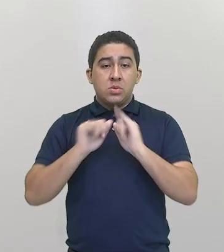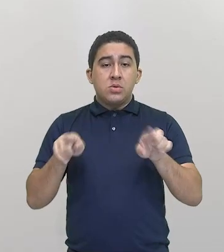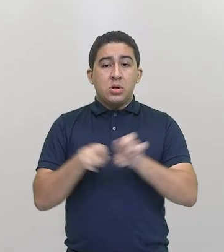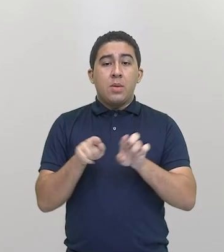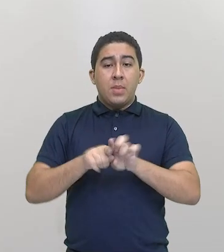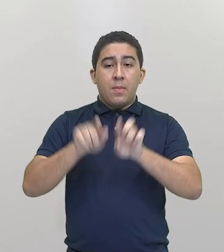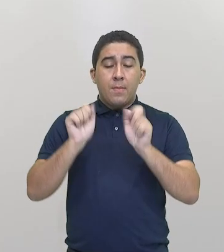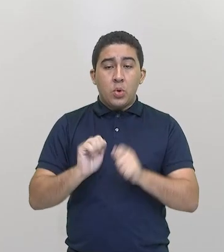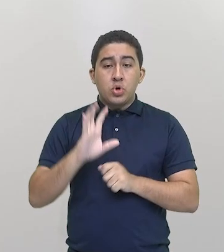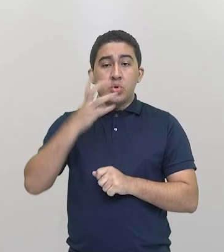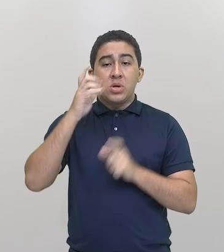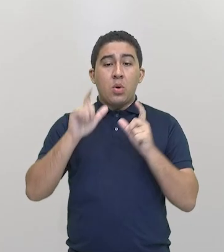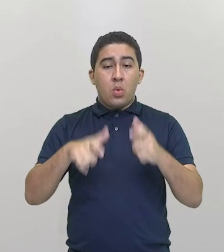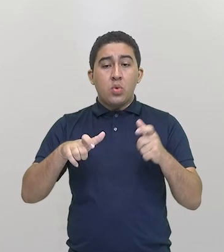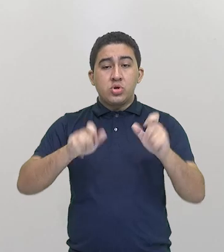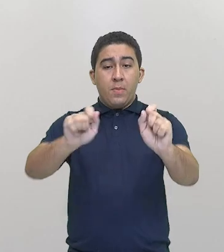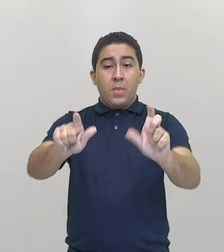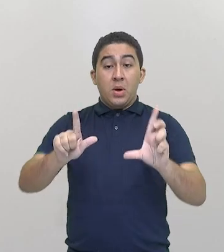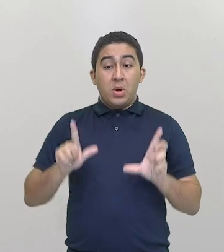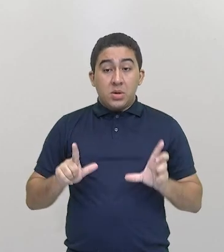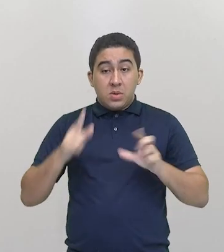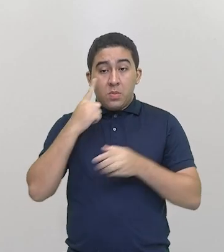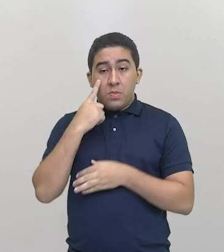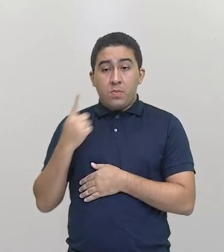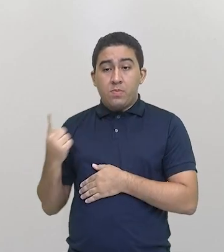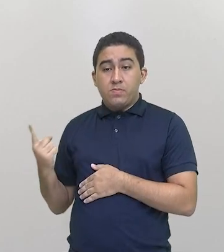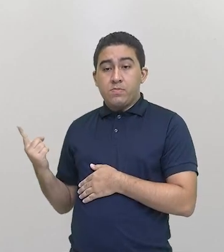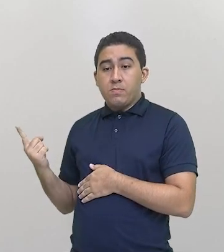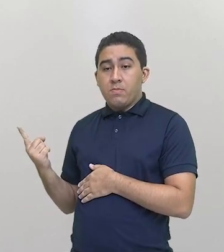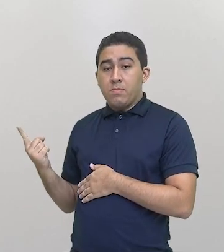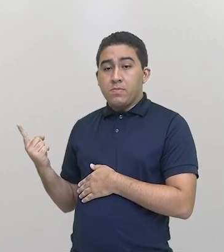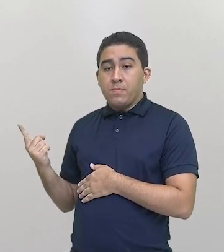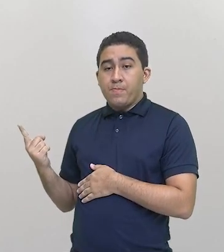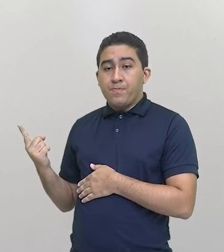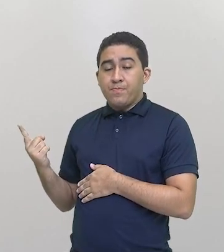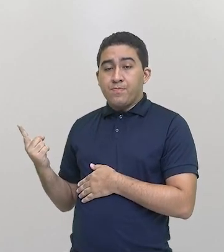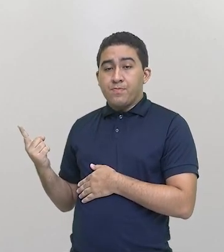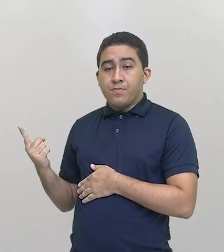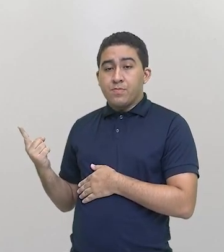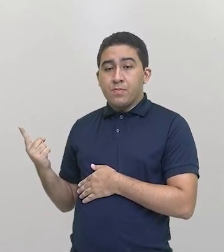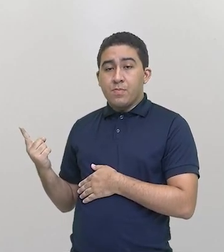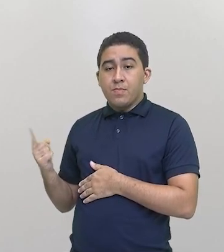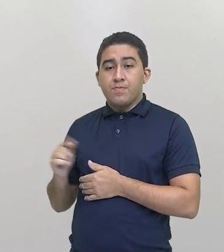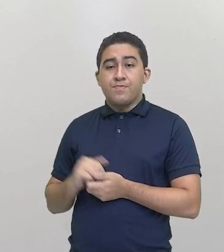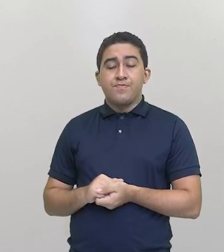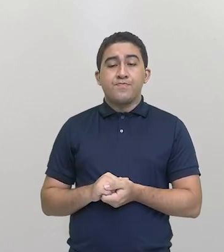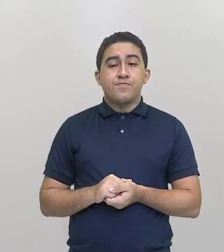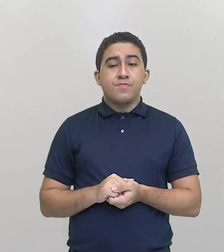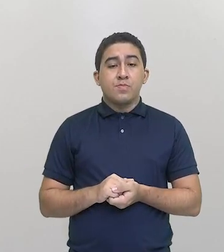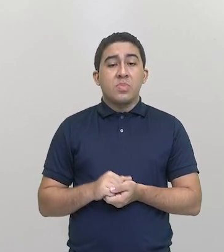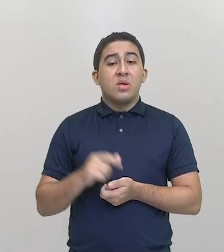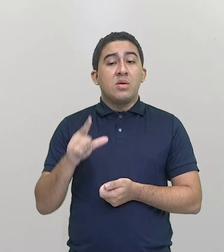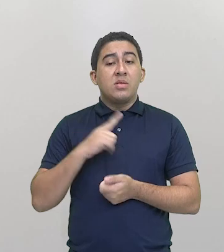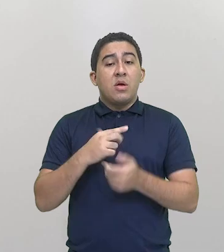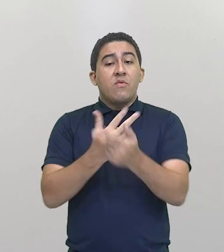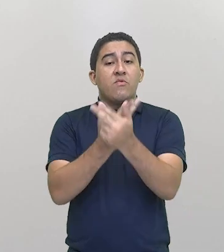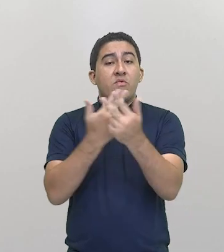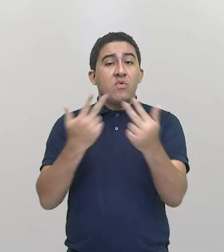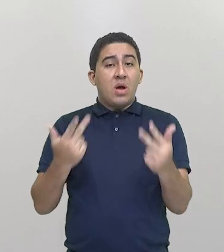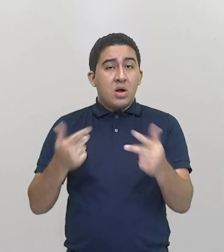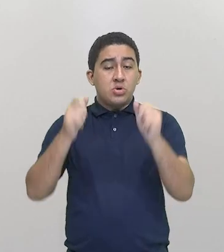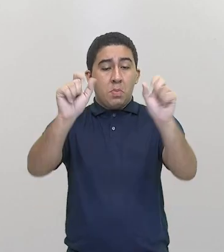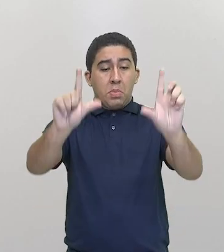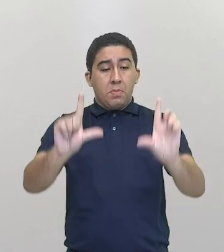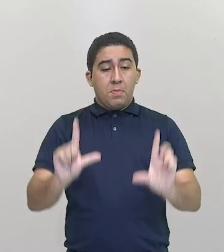de banners. Vejam assim, nos congressos são realizados esses vários banners que nós